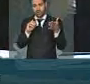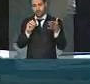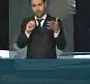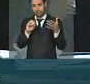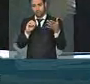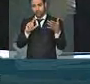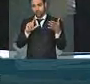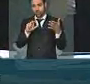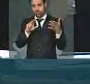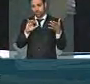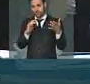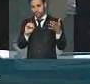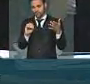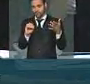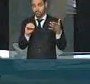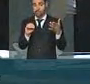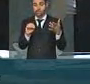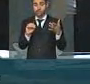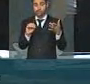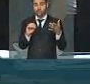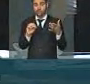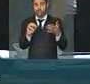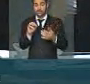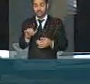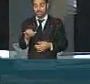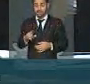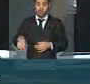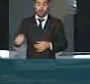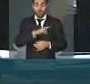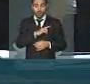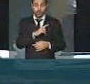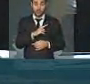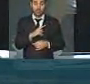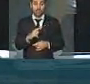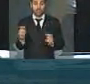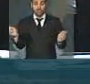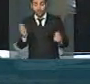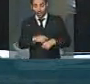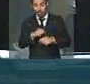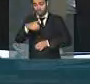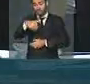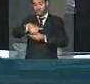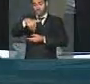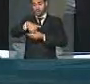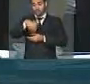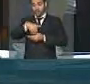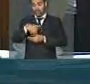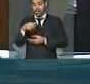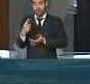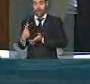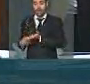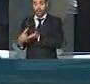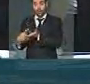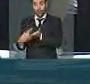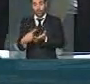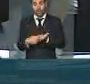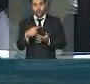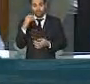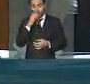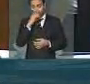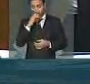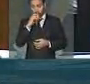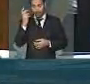pudéssemos, deputado Júlio, mas se nós pudéssemos votar por acordo rapidamente a